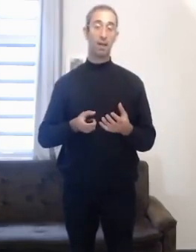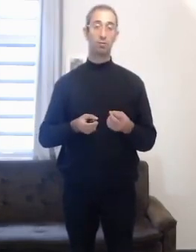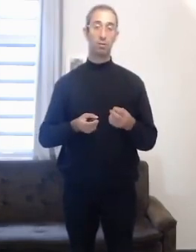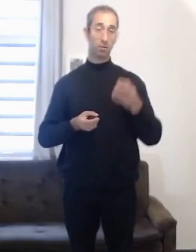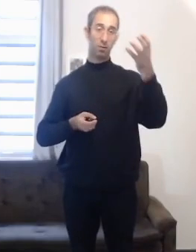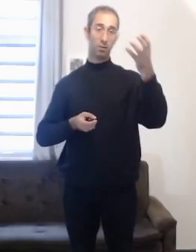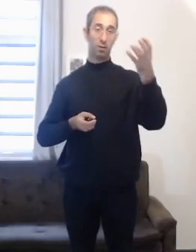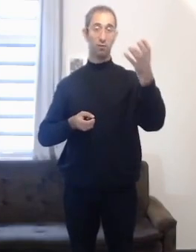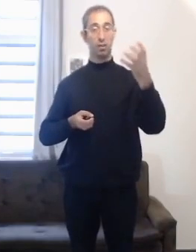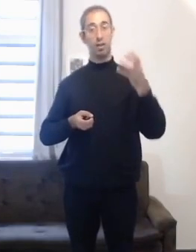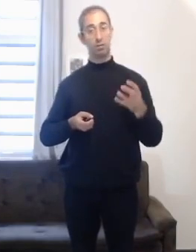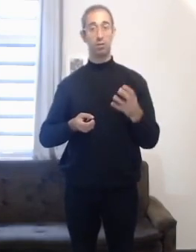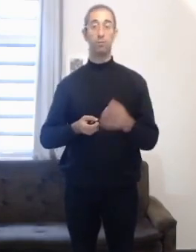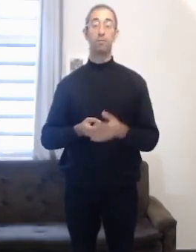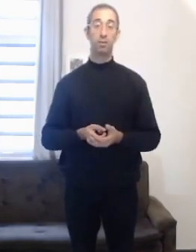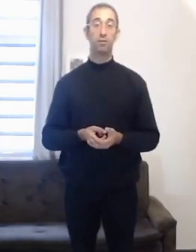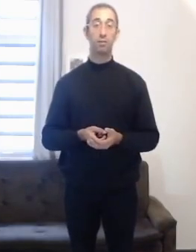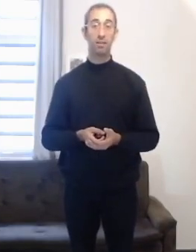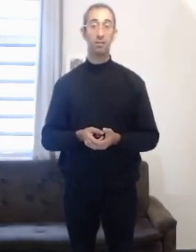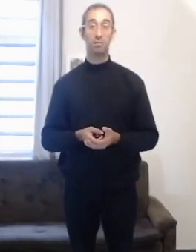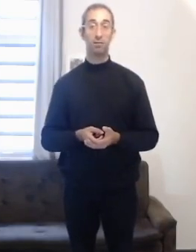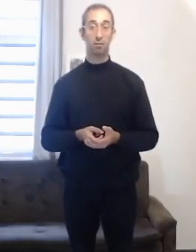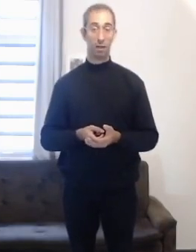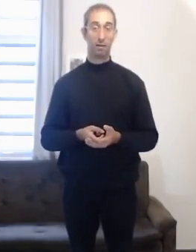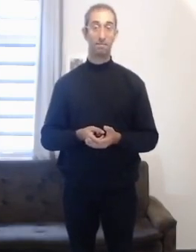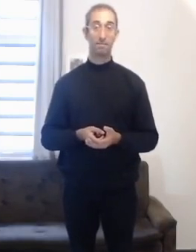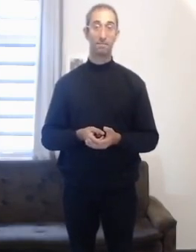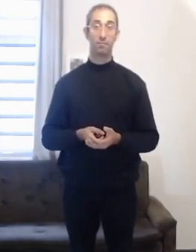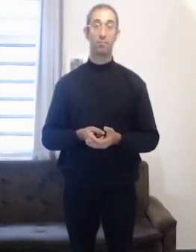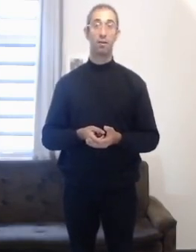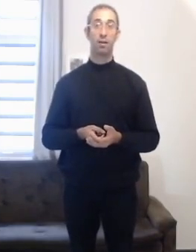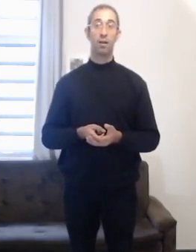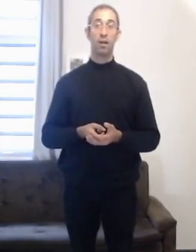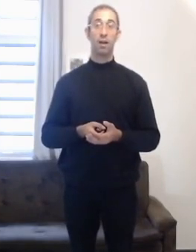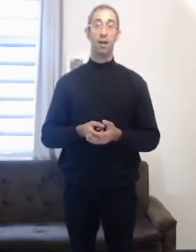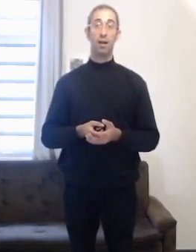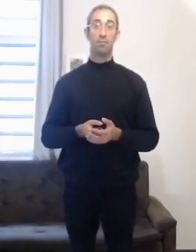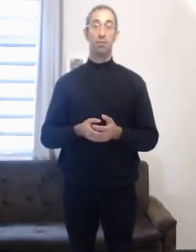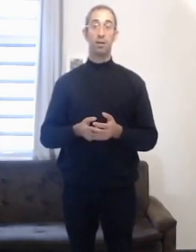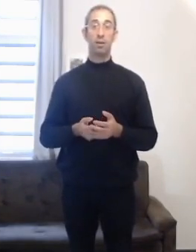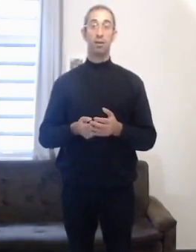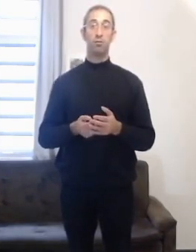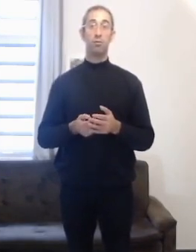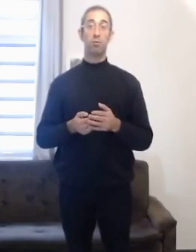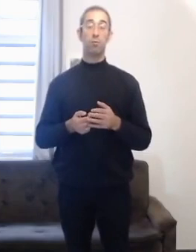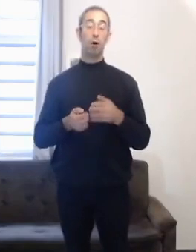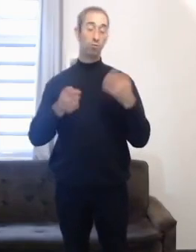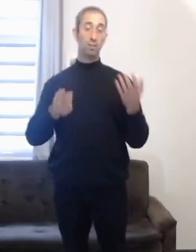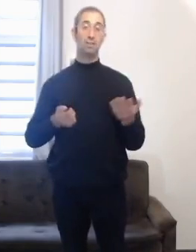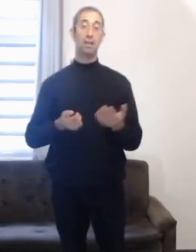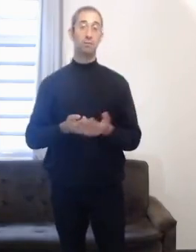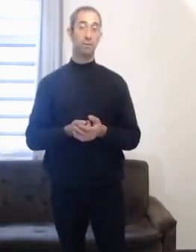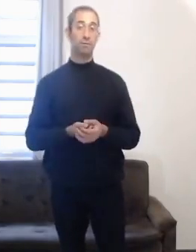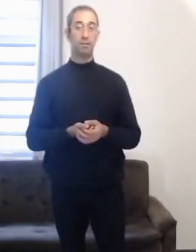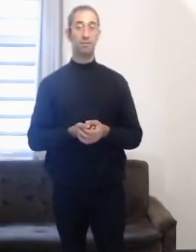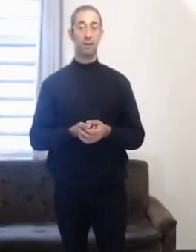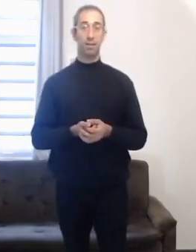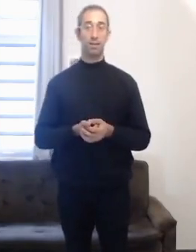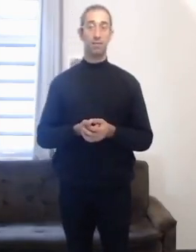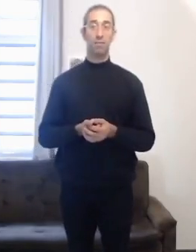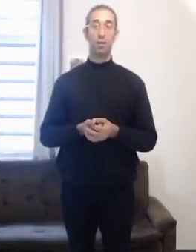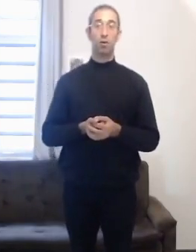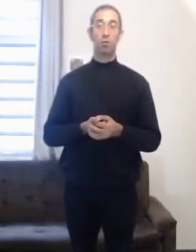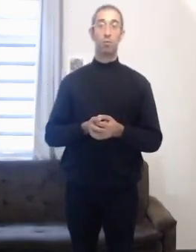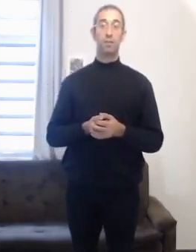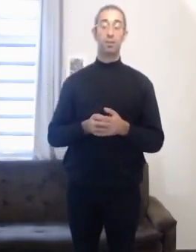daquele aspecto, seja para o objetivo geral, seja para o objetivo específico, tá? É, então, alguns exemplos para vocês